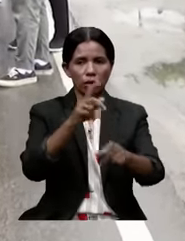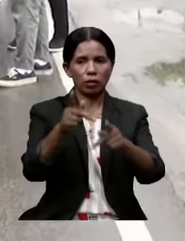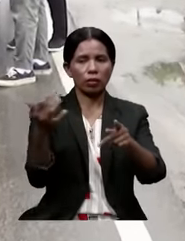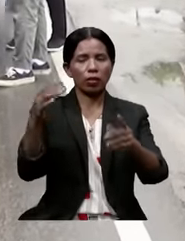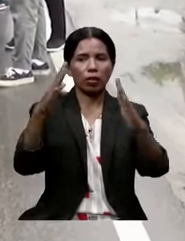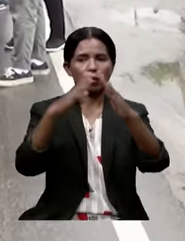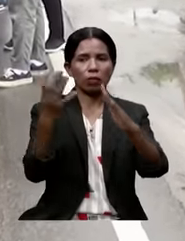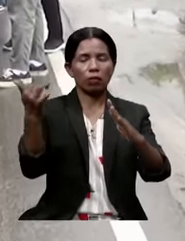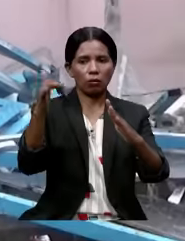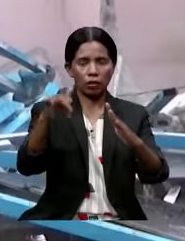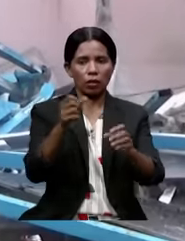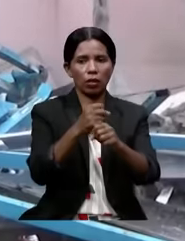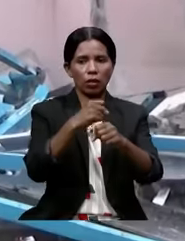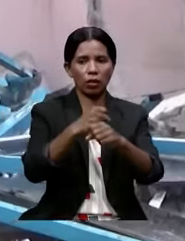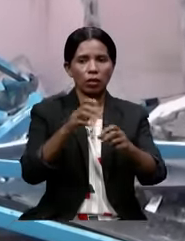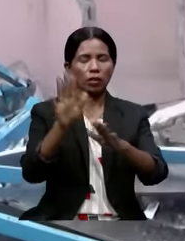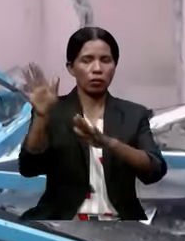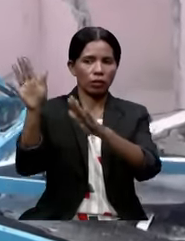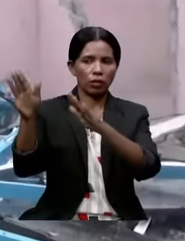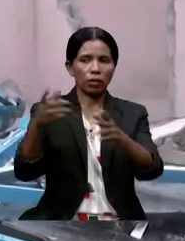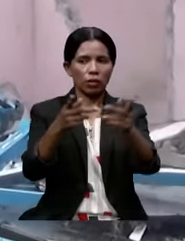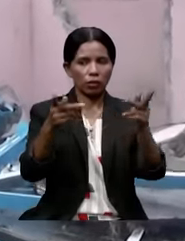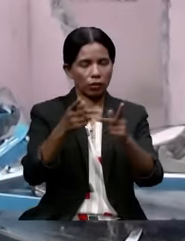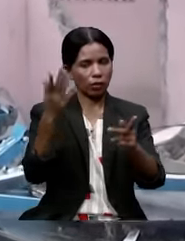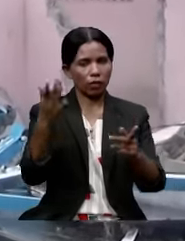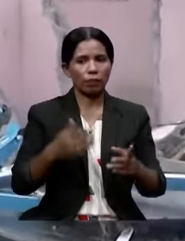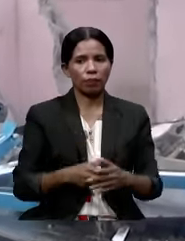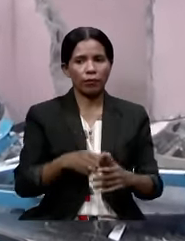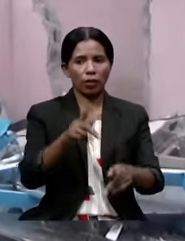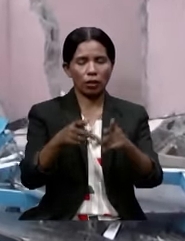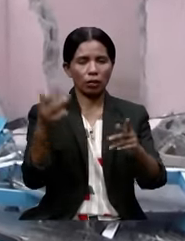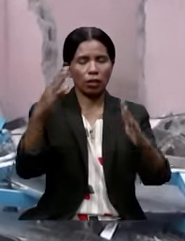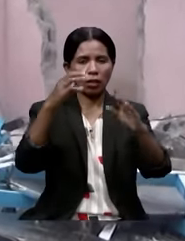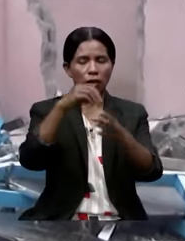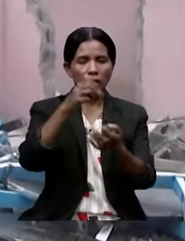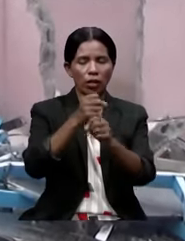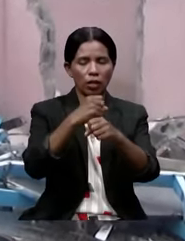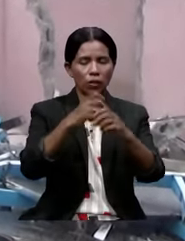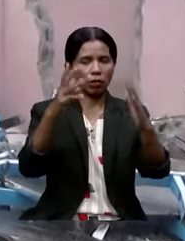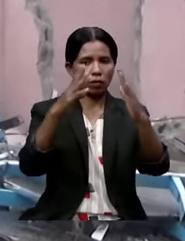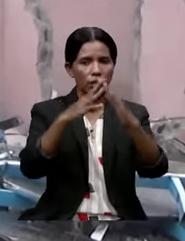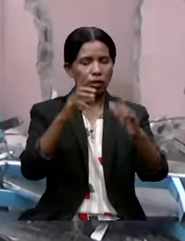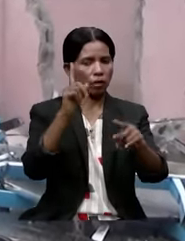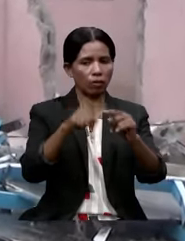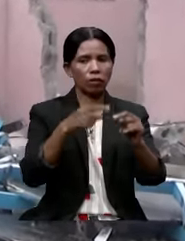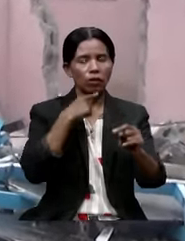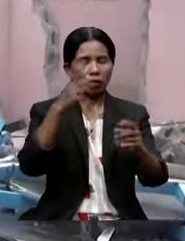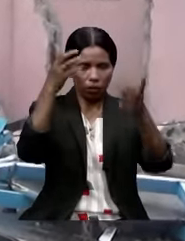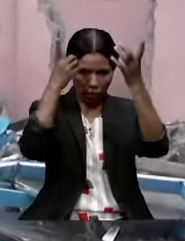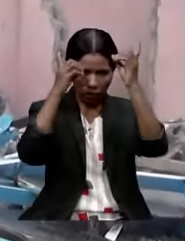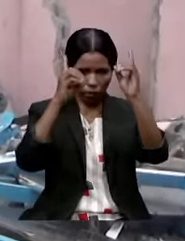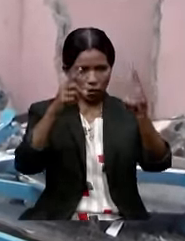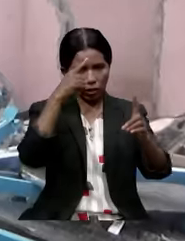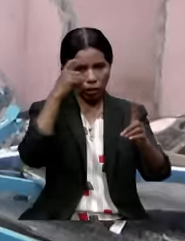nia uma sira nebe hari ia fololon ia are refere. Komunidade nebe hari uma ia fololon lamenta tebes hole si jaung ne